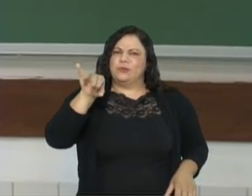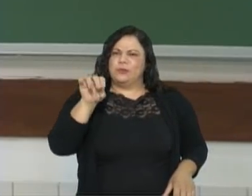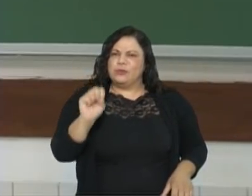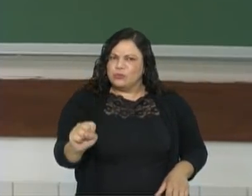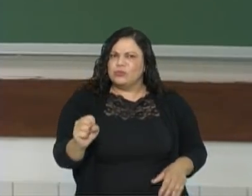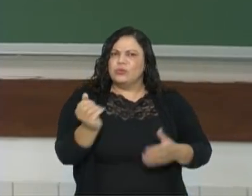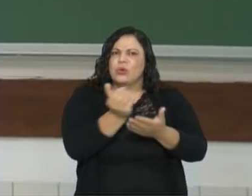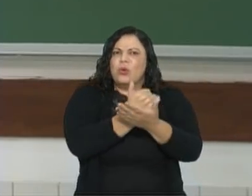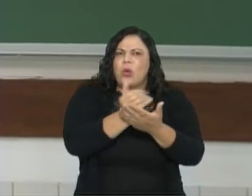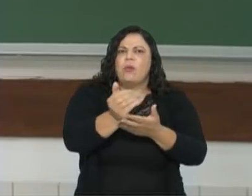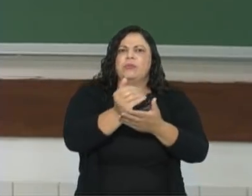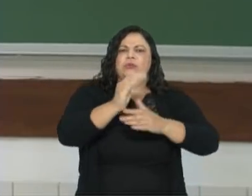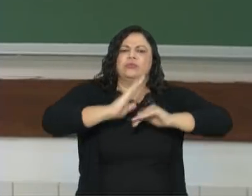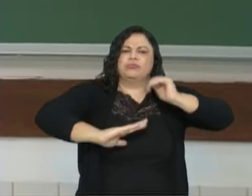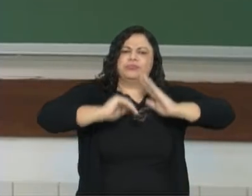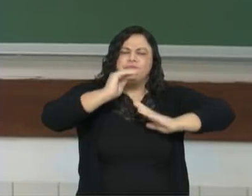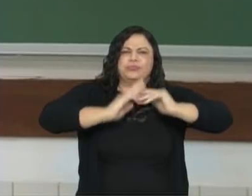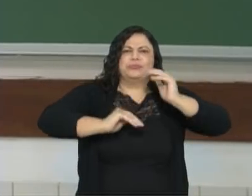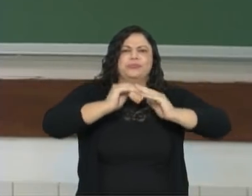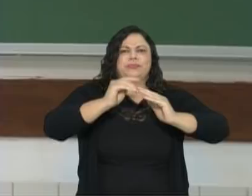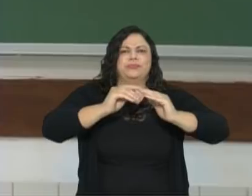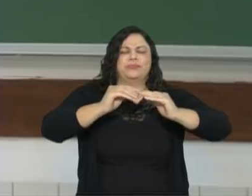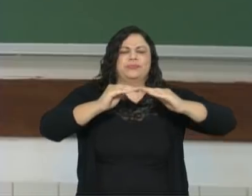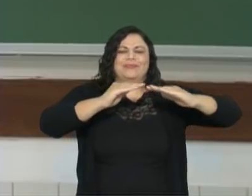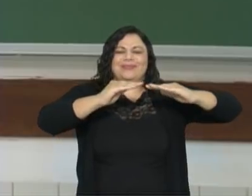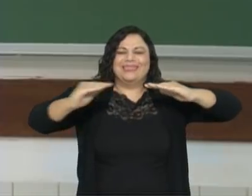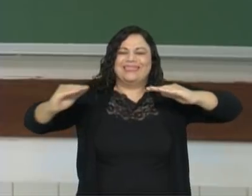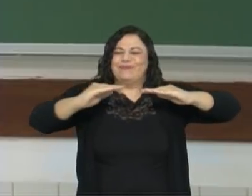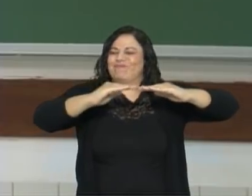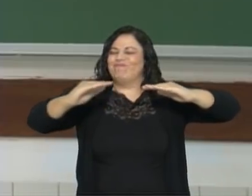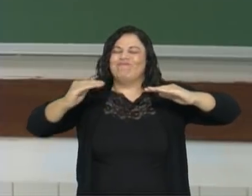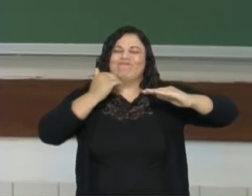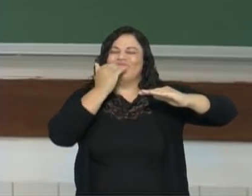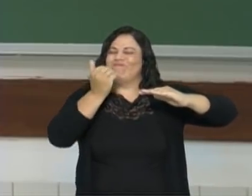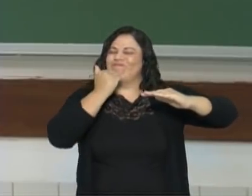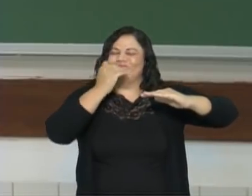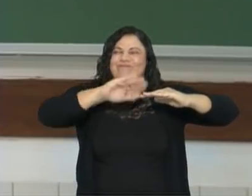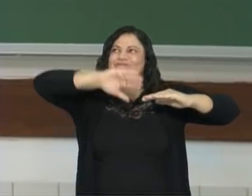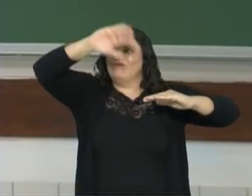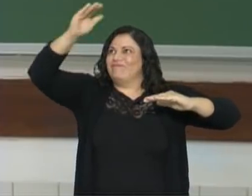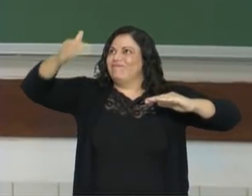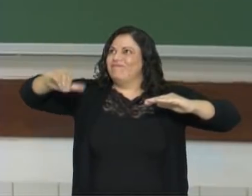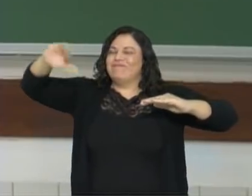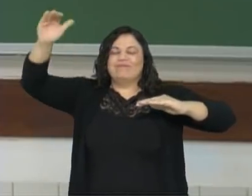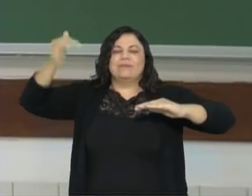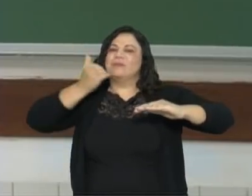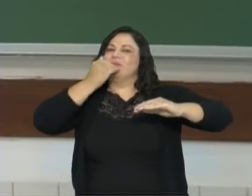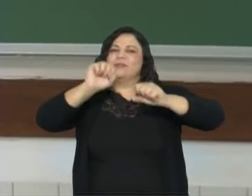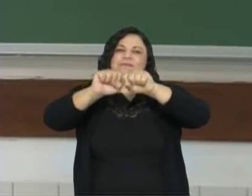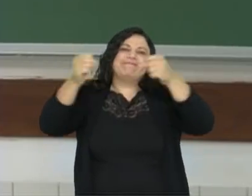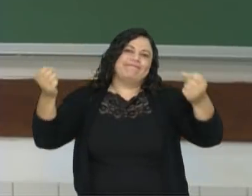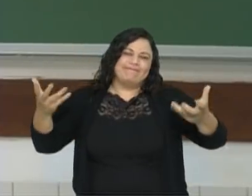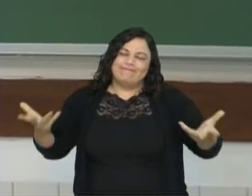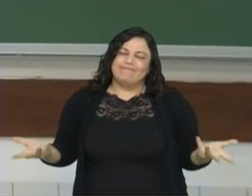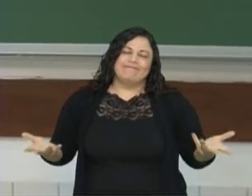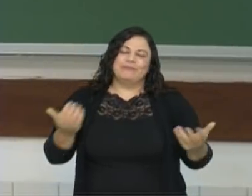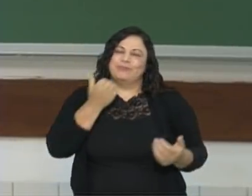erguida, e no meio da obra descobriram que os trens não iam conseguir passar a serra pelo caminho que fizeram. E abandonaram a linha